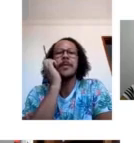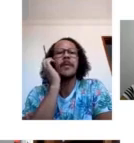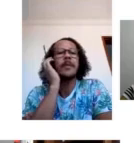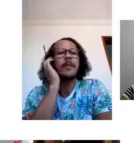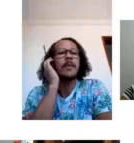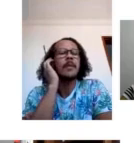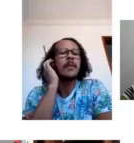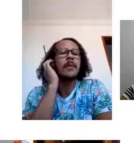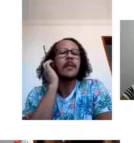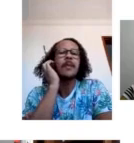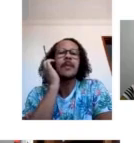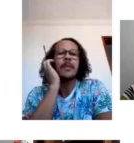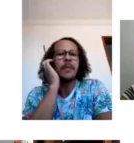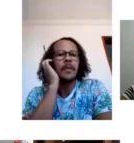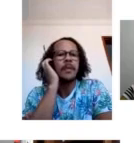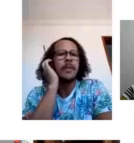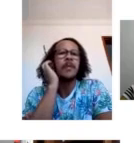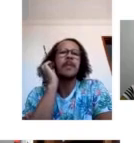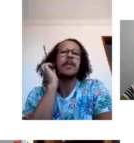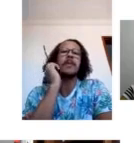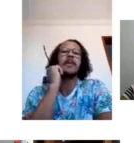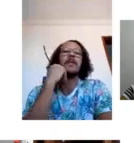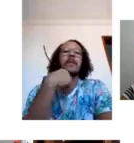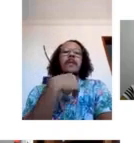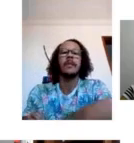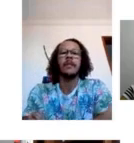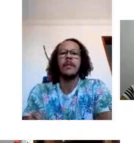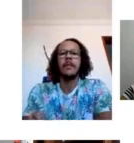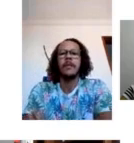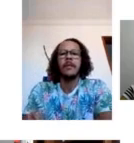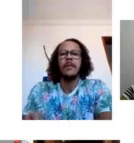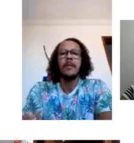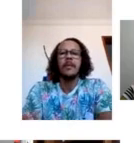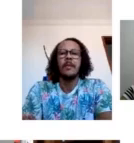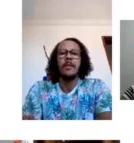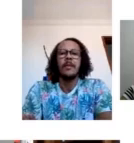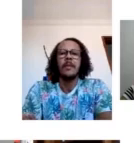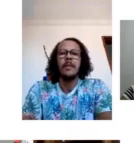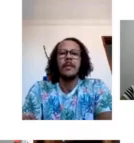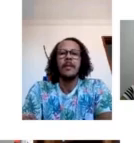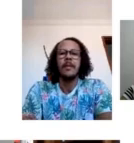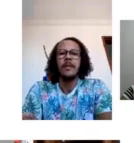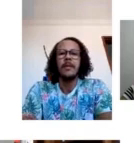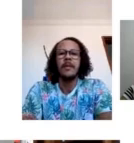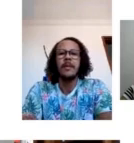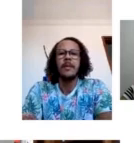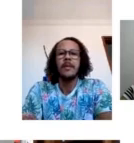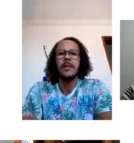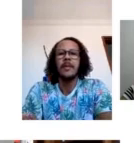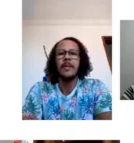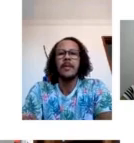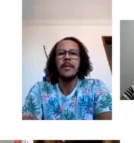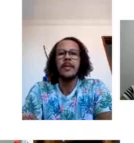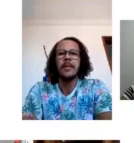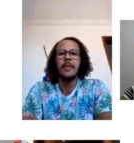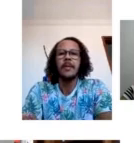o professor Manuel trabalha, é o Colégio Rotary, né, no bairro de Itapuã. E o nosso subprojeto, a